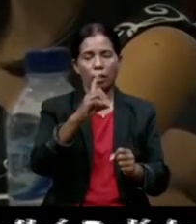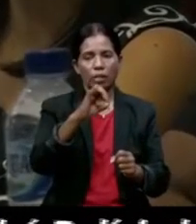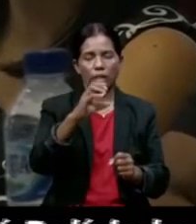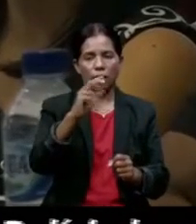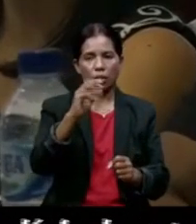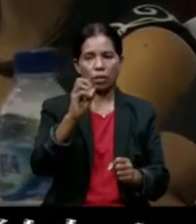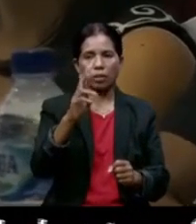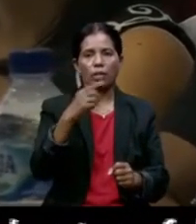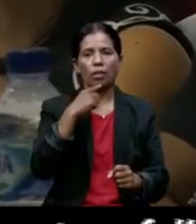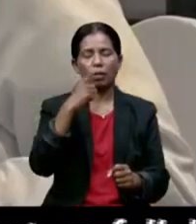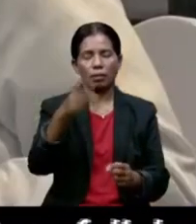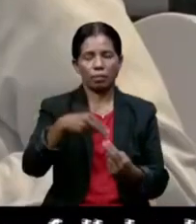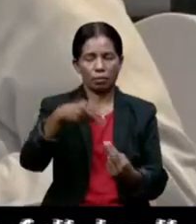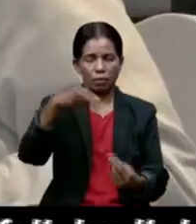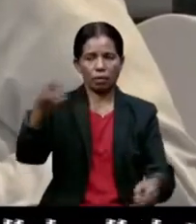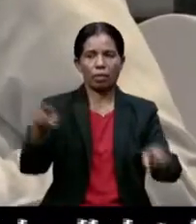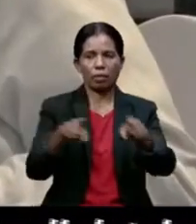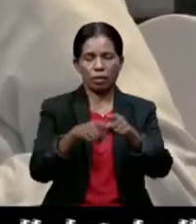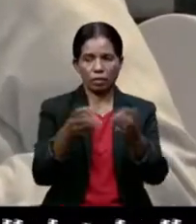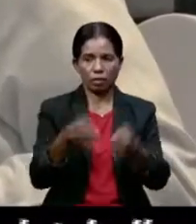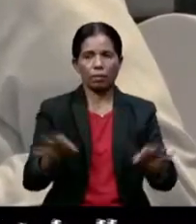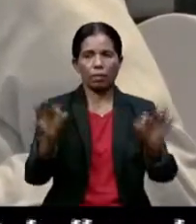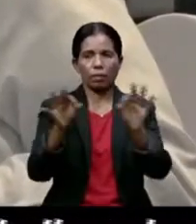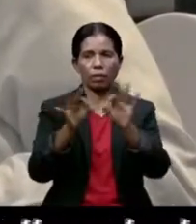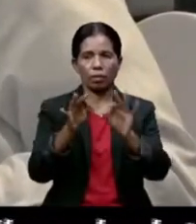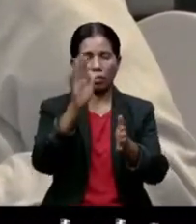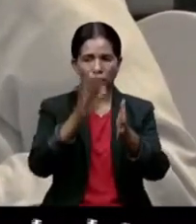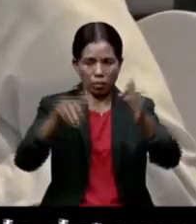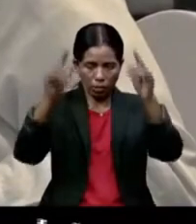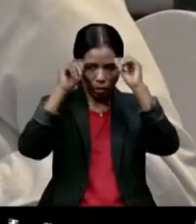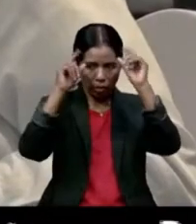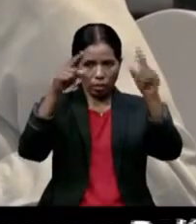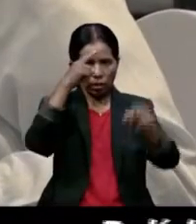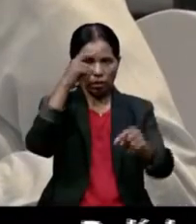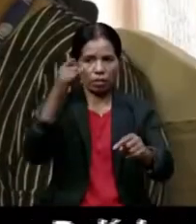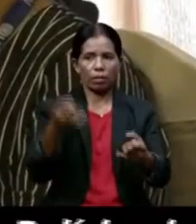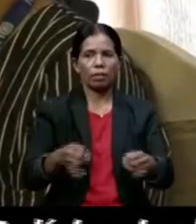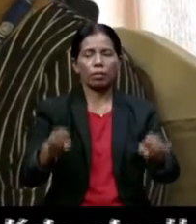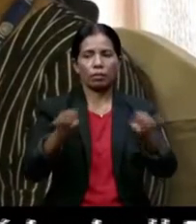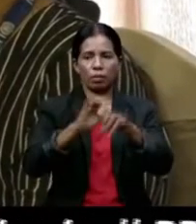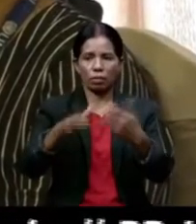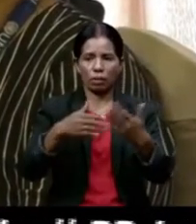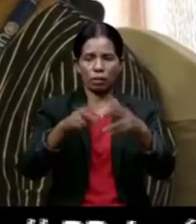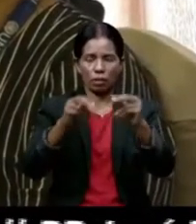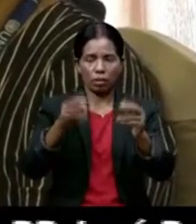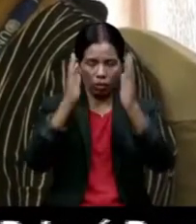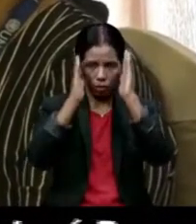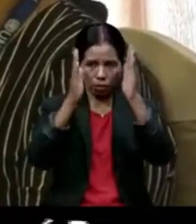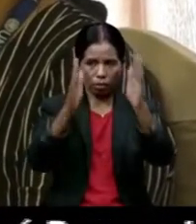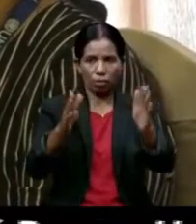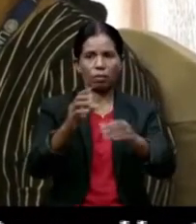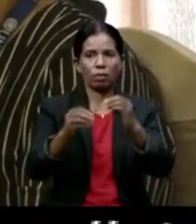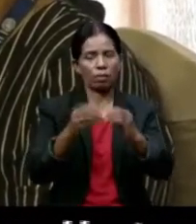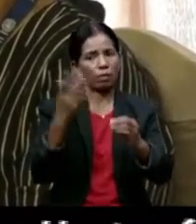Granadeiro Ateten, ma nutrição sa renessa assunto importante a tu reduzir Timor-Leste, tamane instituição roto tem que tau atenção ba assunto